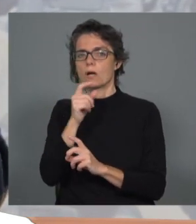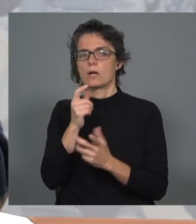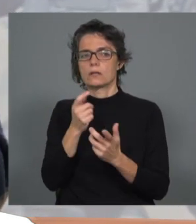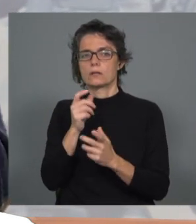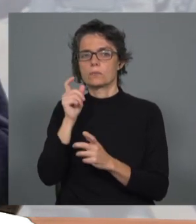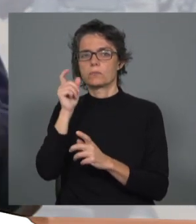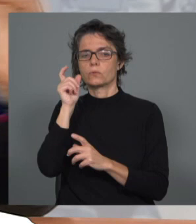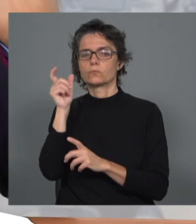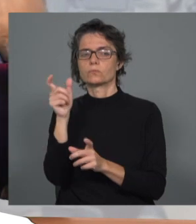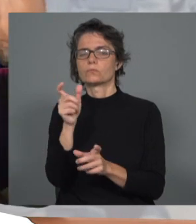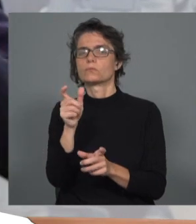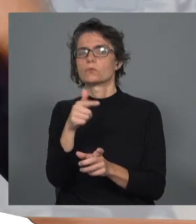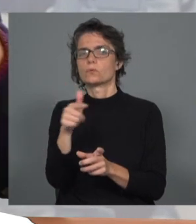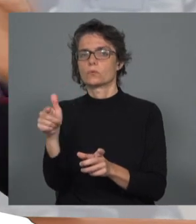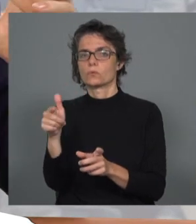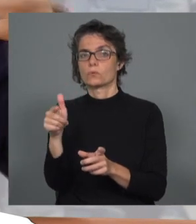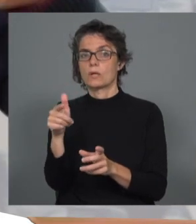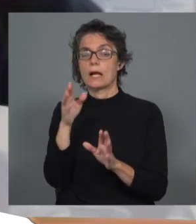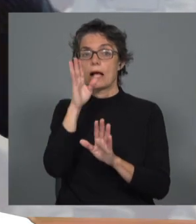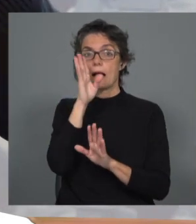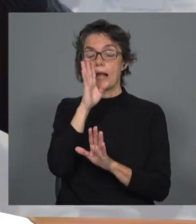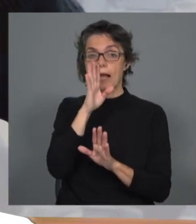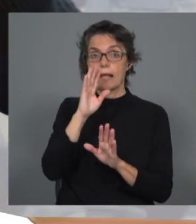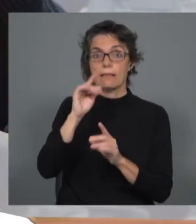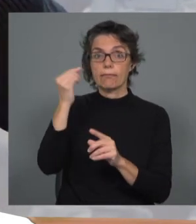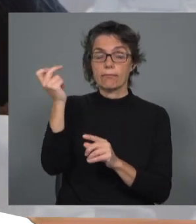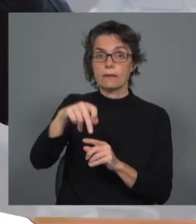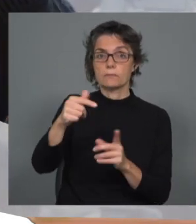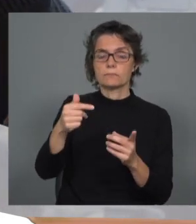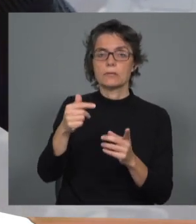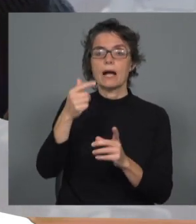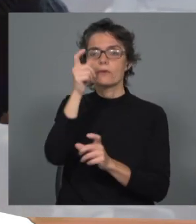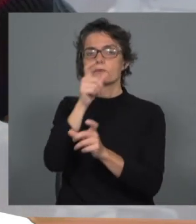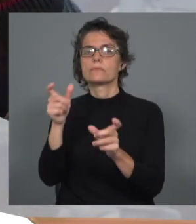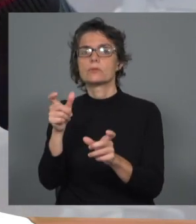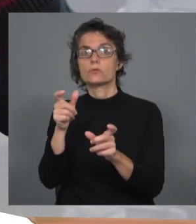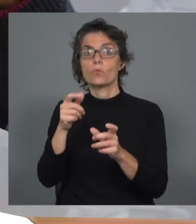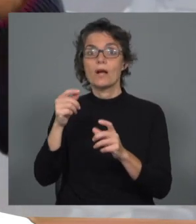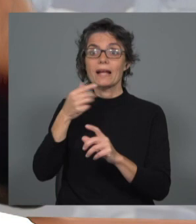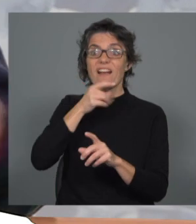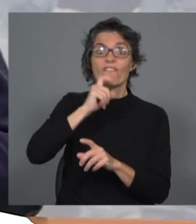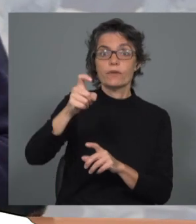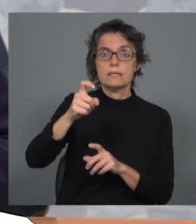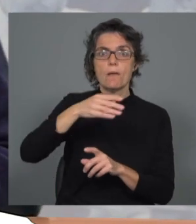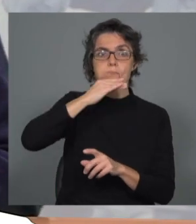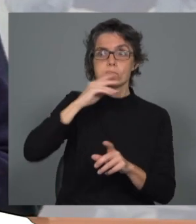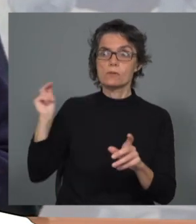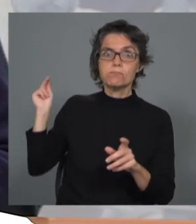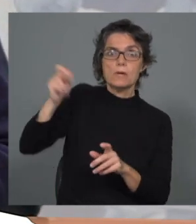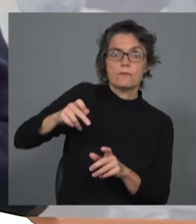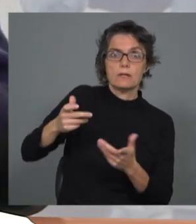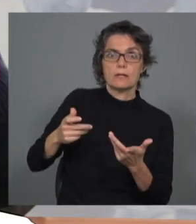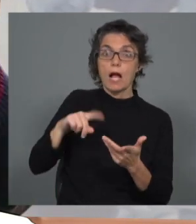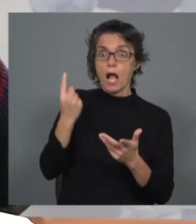polícia chegasse. Vieram, a polícia, e agarraram nos piques que estávamos a usar para dar a